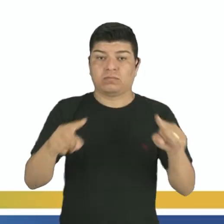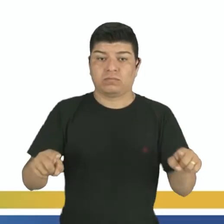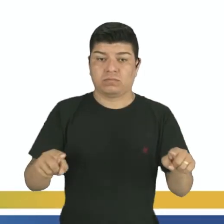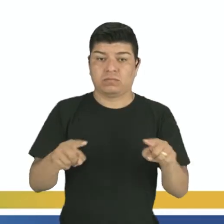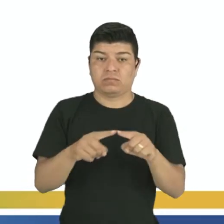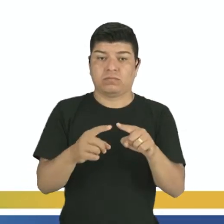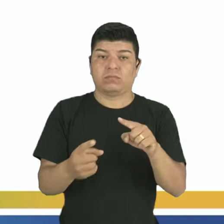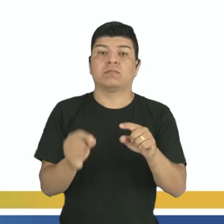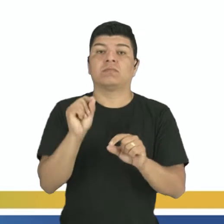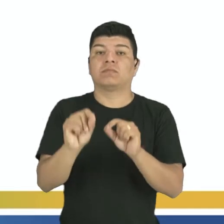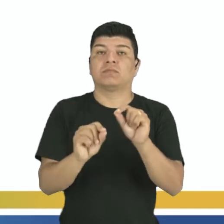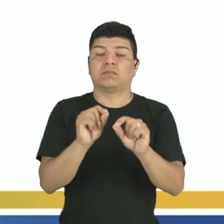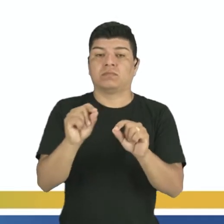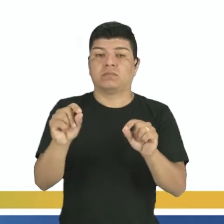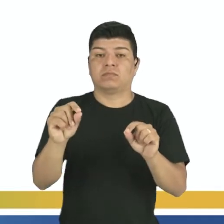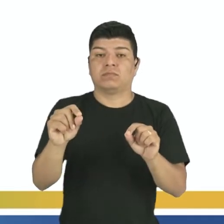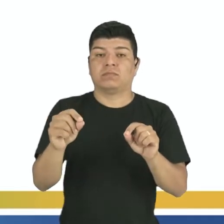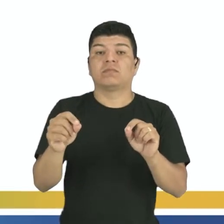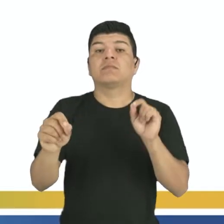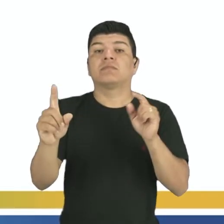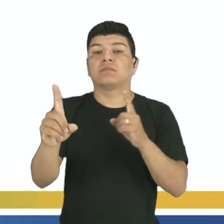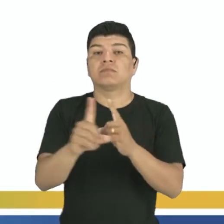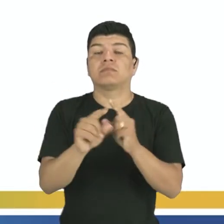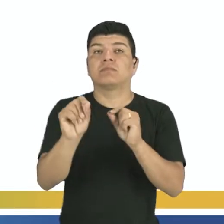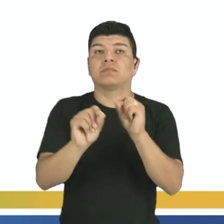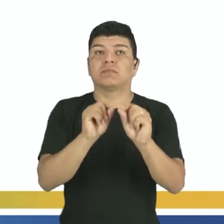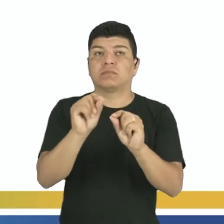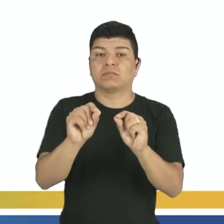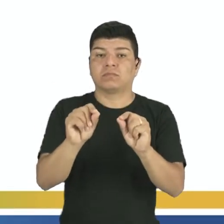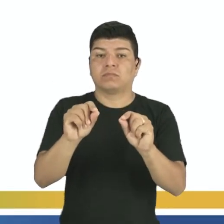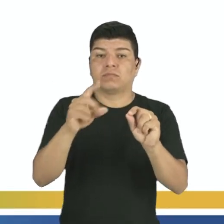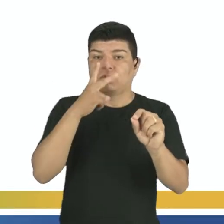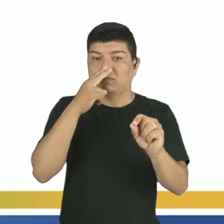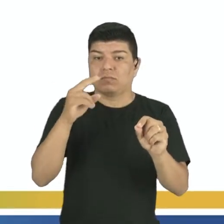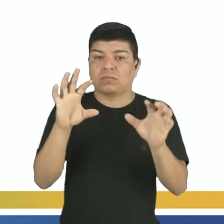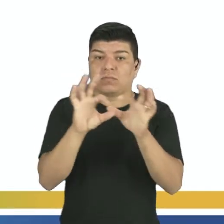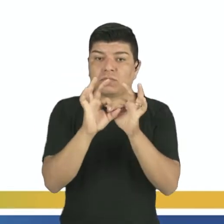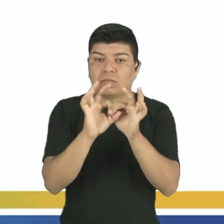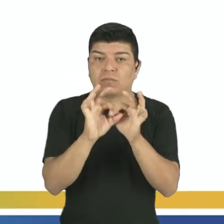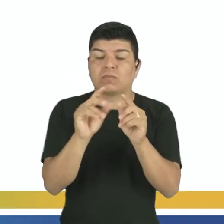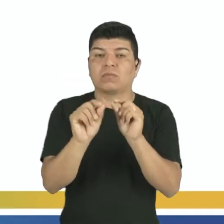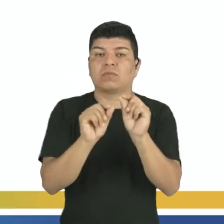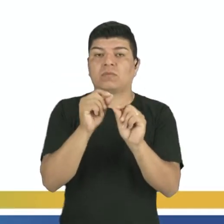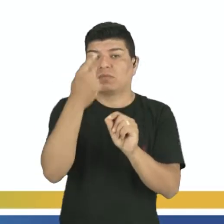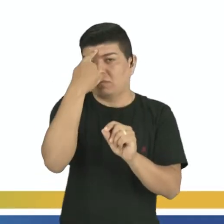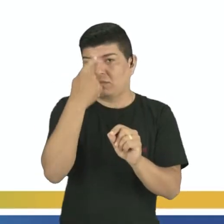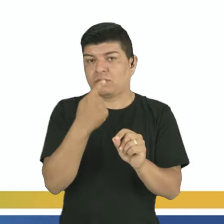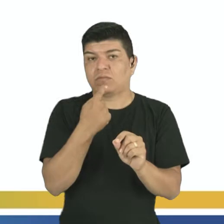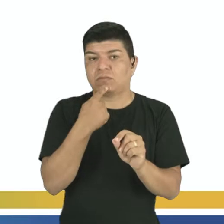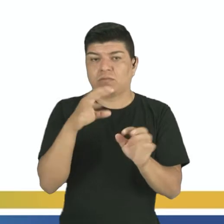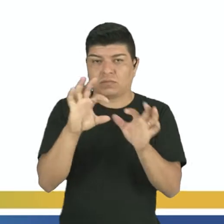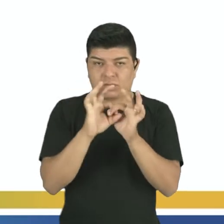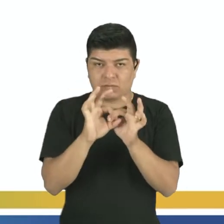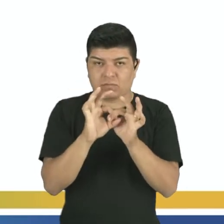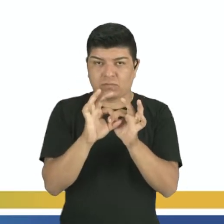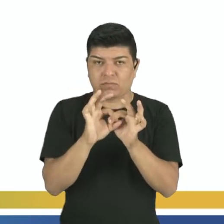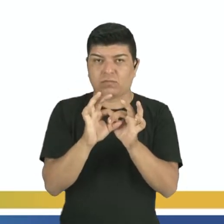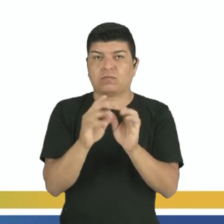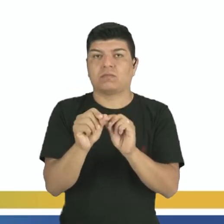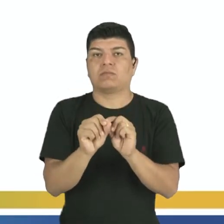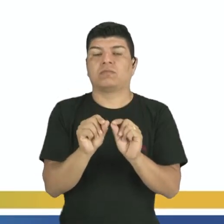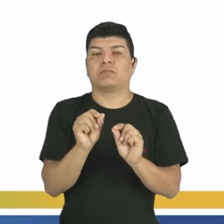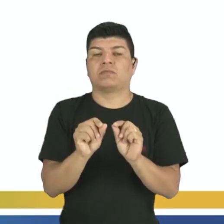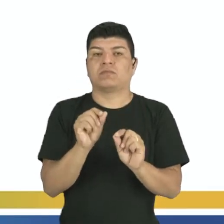de retas que se encontram nas extremidades, ou seja, eles se fecham, né, formando aí uma figura fechada, como já te adiantei para